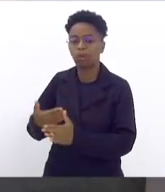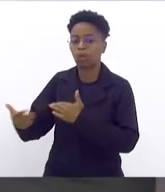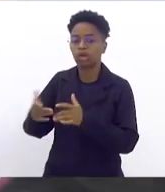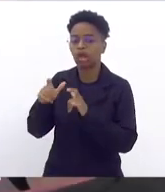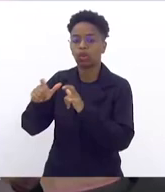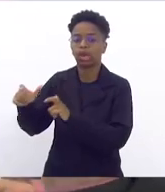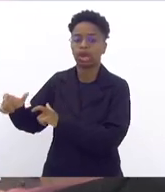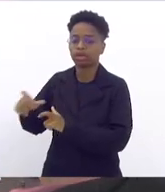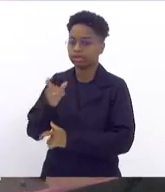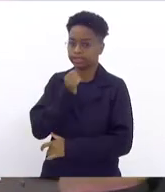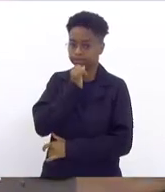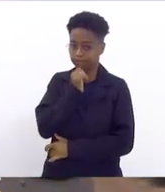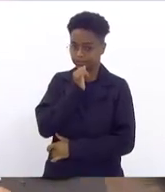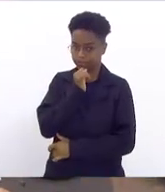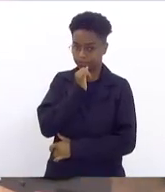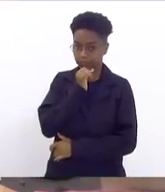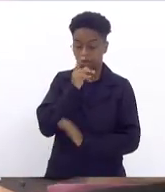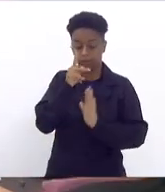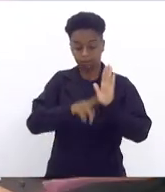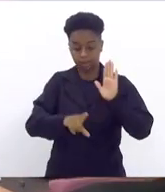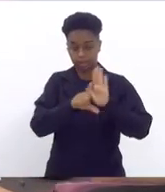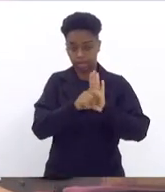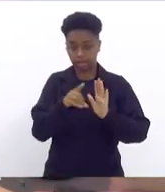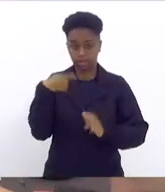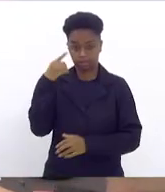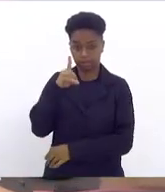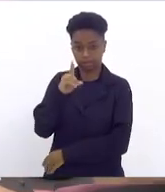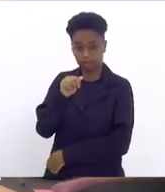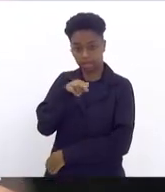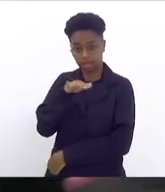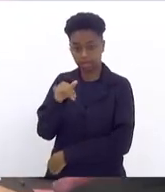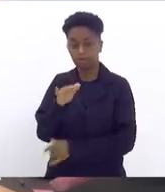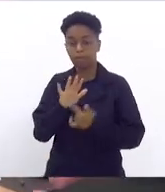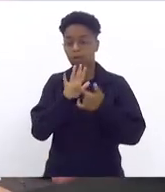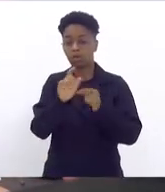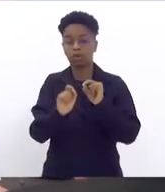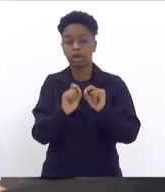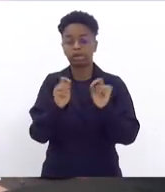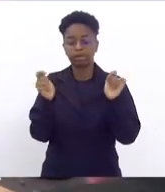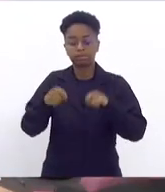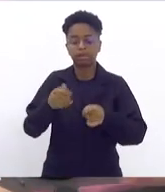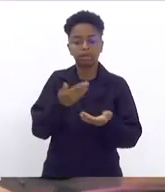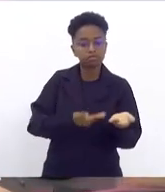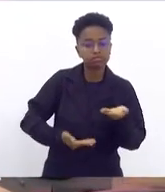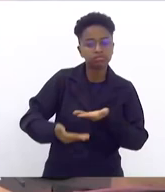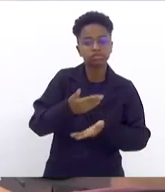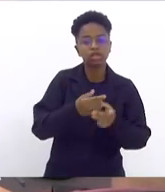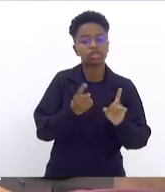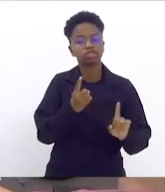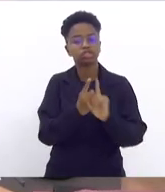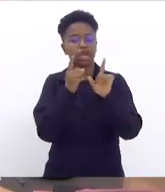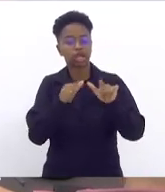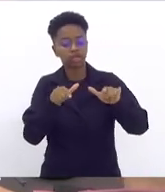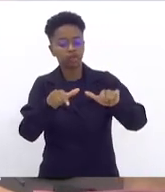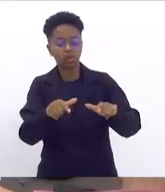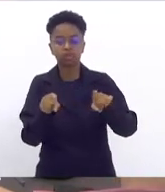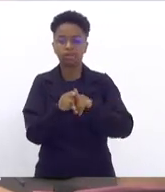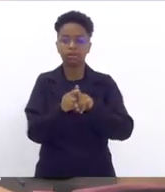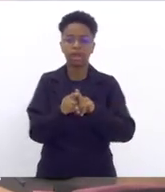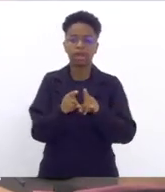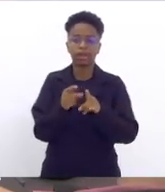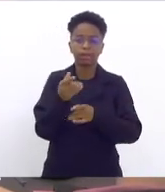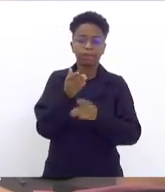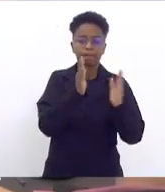equipamento. Como, por exemplo, o projeto de lei da deputada Dani fala de poder lidar com o diagnóstico, com todo aquele fluxo que é necessário